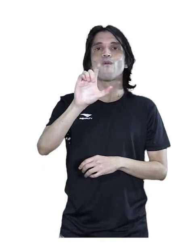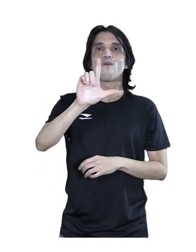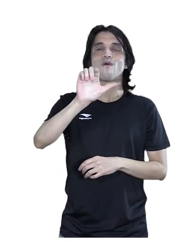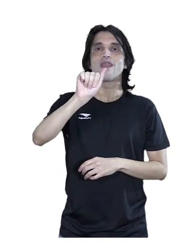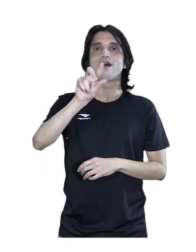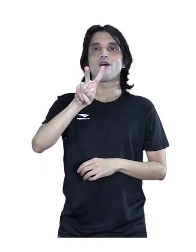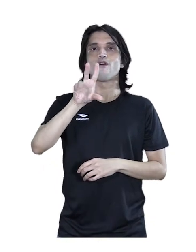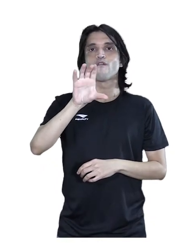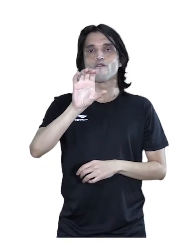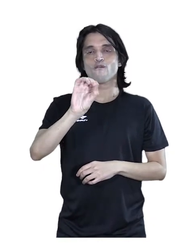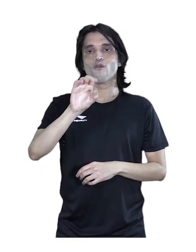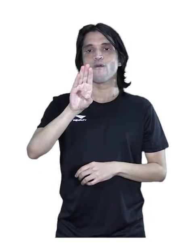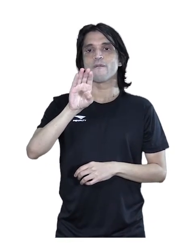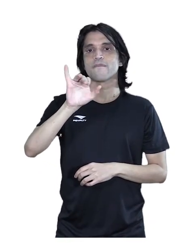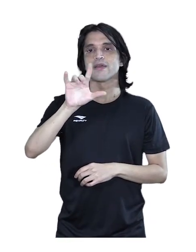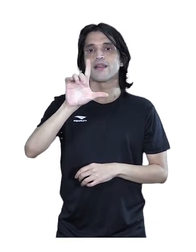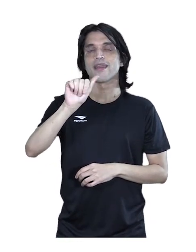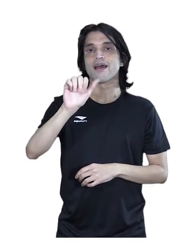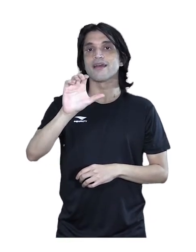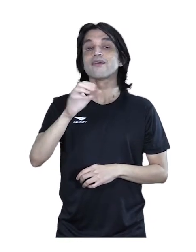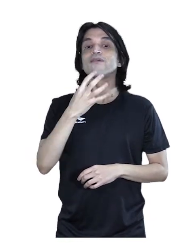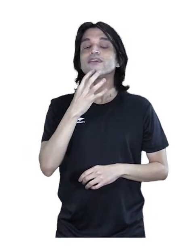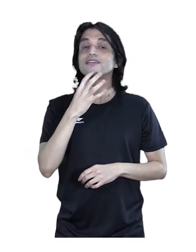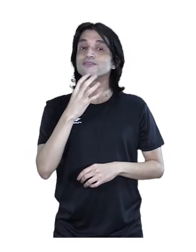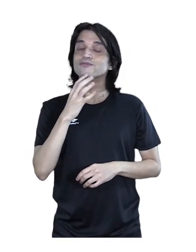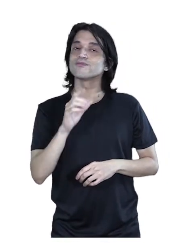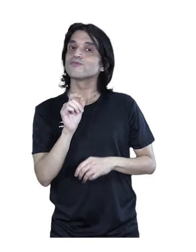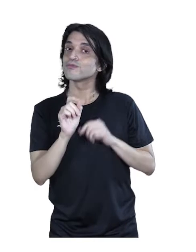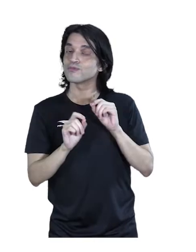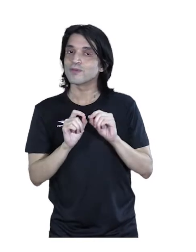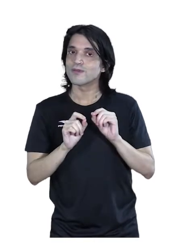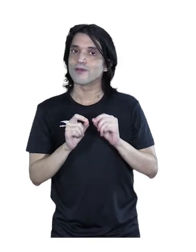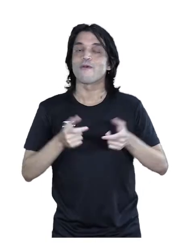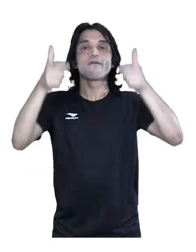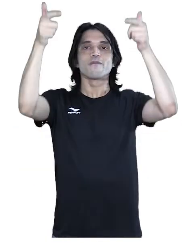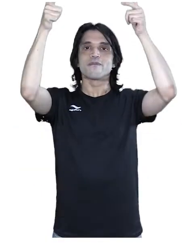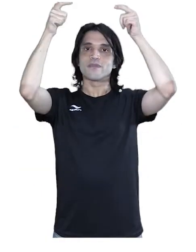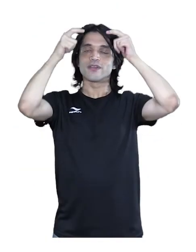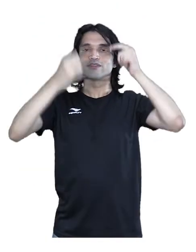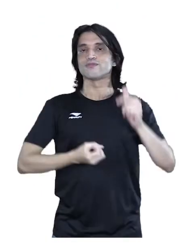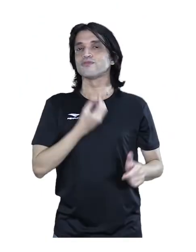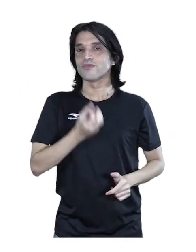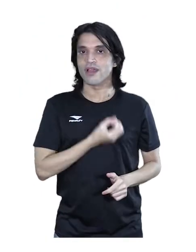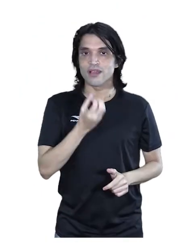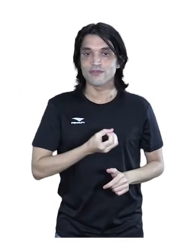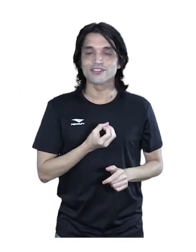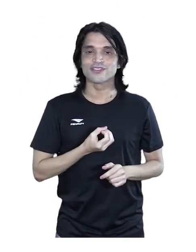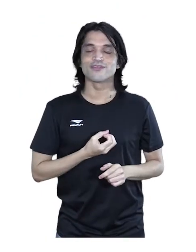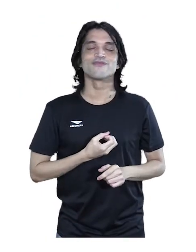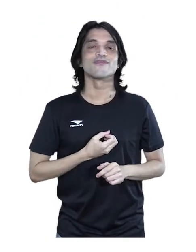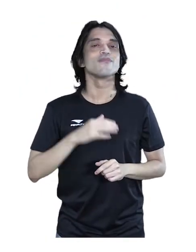conhecido como o príncipe dos poetas. Bacana, né? Vamos entender melhor o porquê?